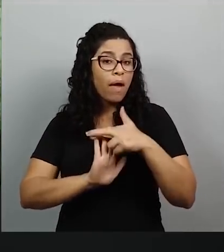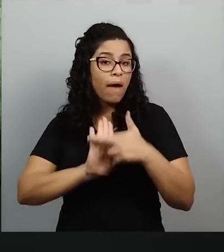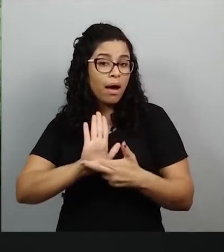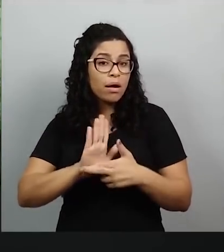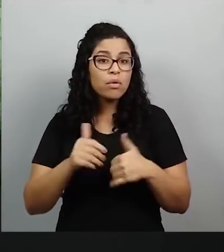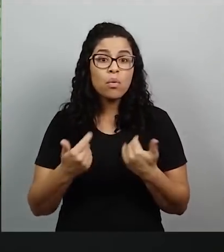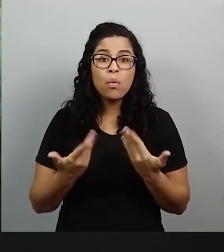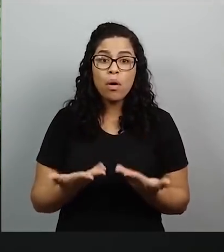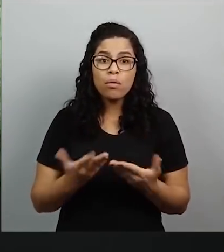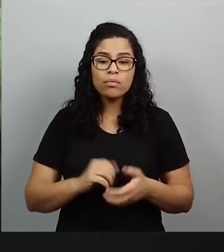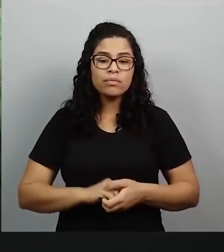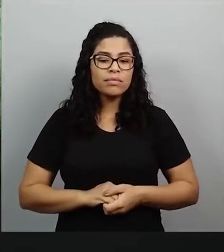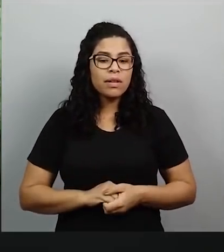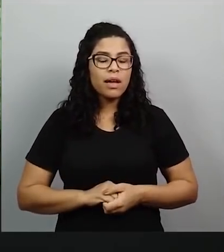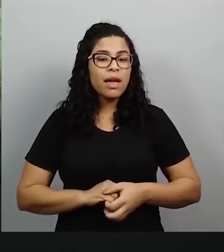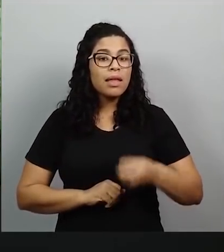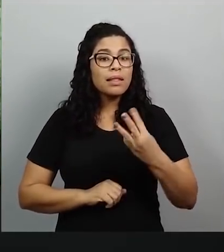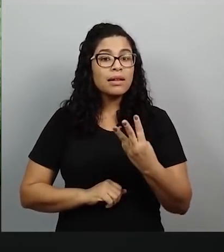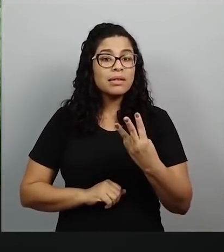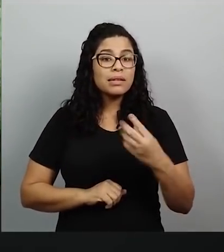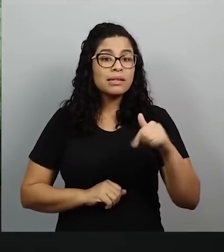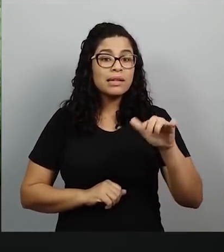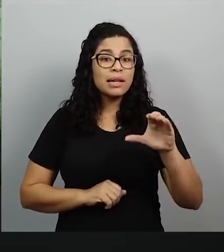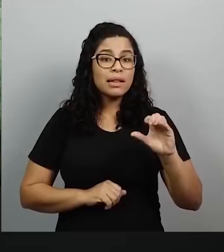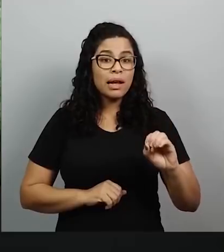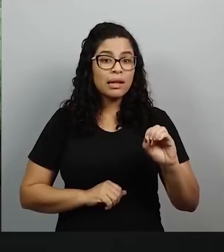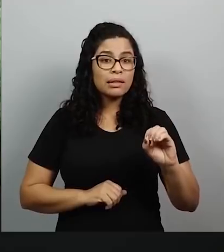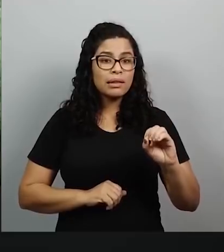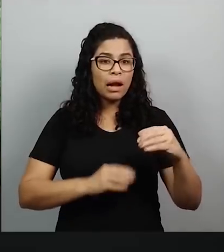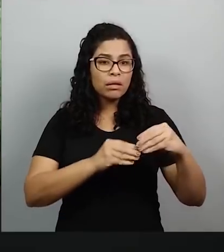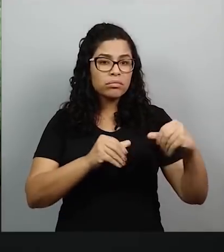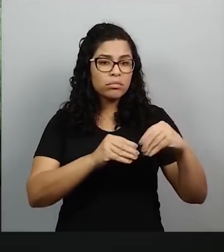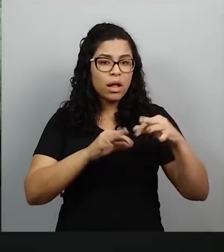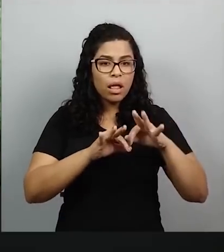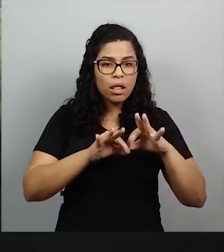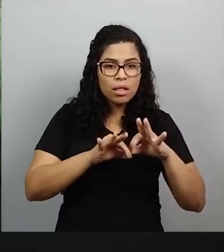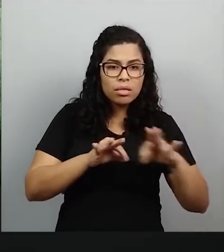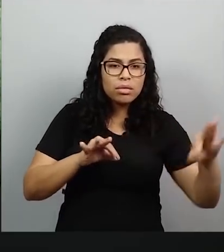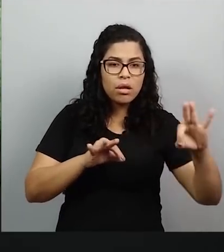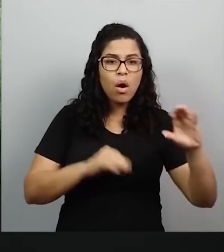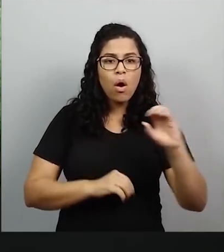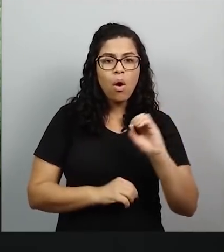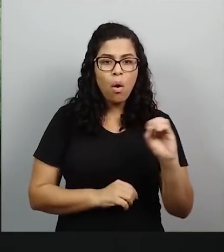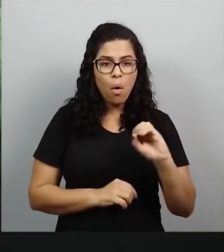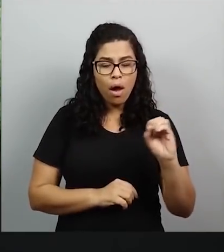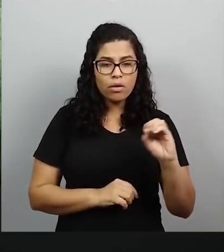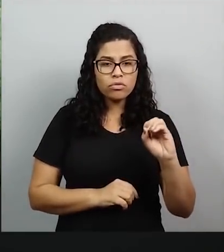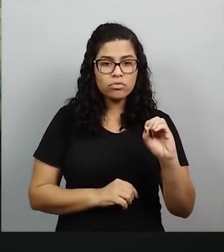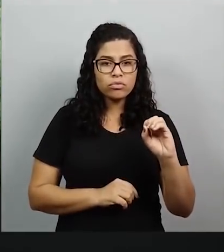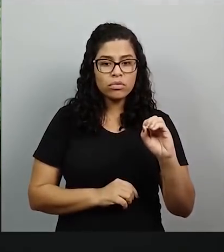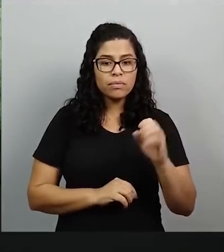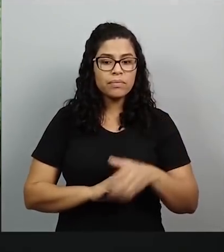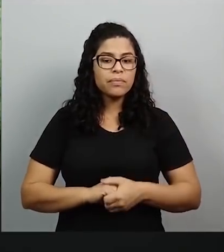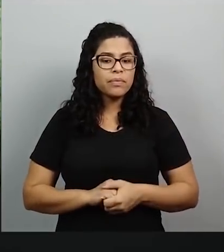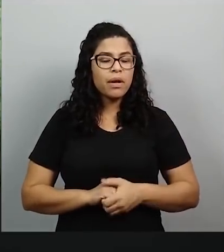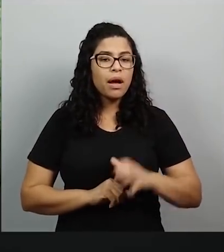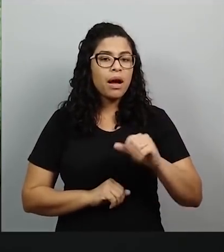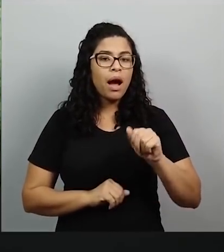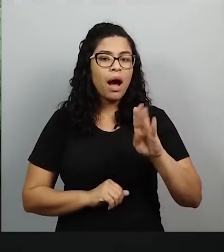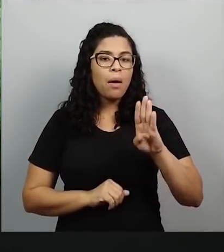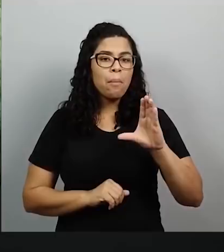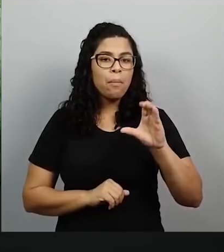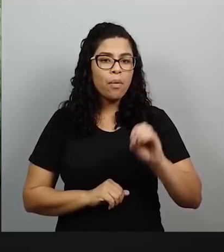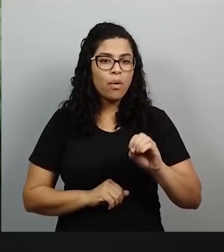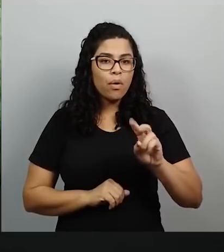era 370 léguas a oeste das ilhas de Cabo Verde, umas ilhas que ficam ali no